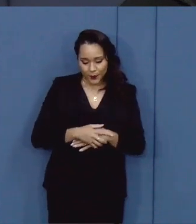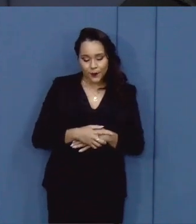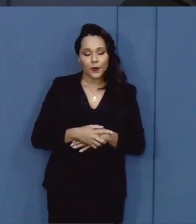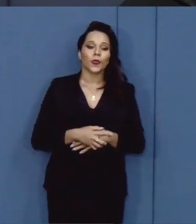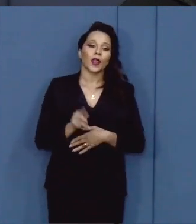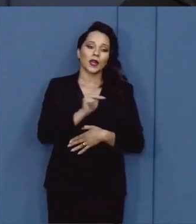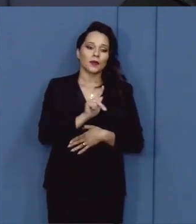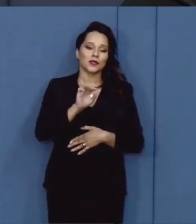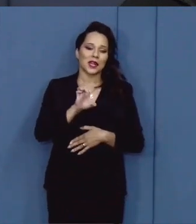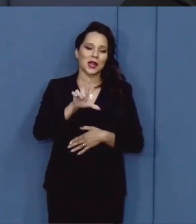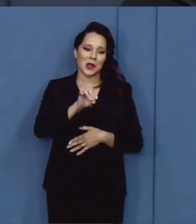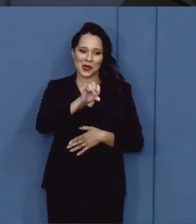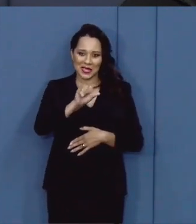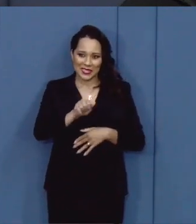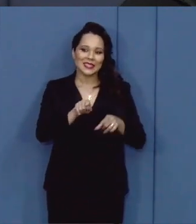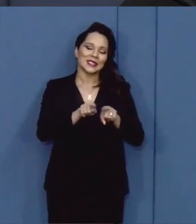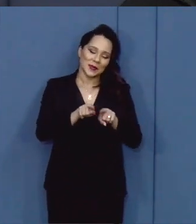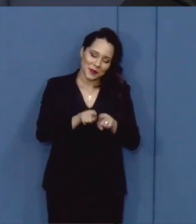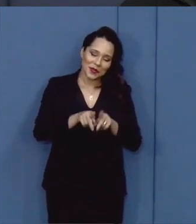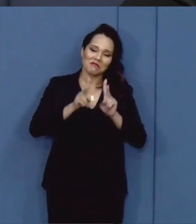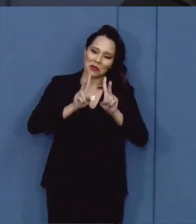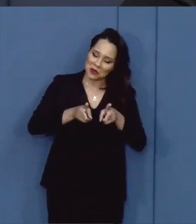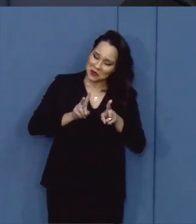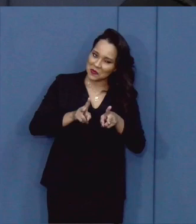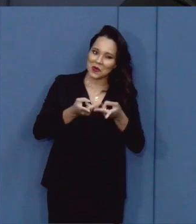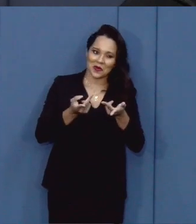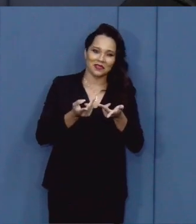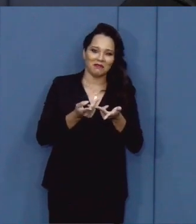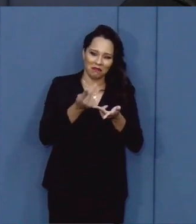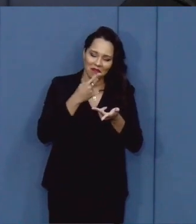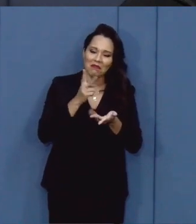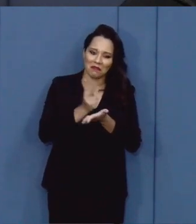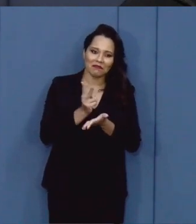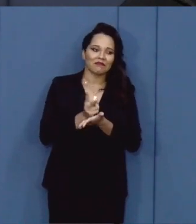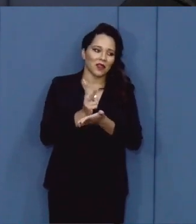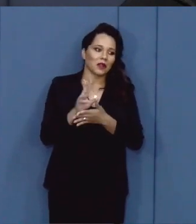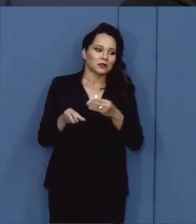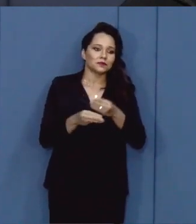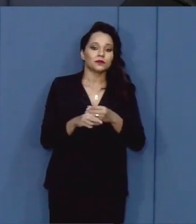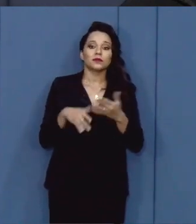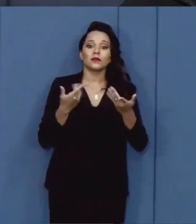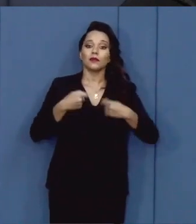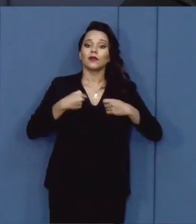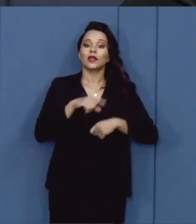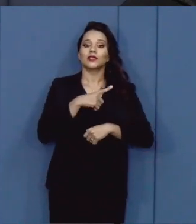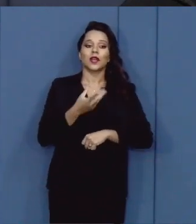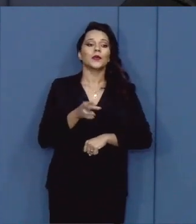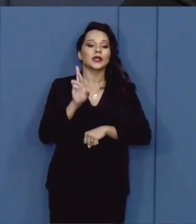a professora Heloísa também, ela manteve isso quando da necessidade de